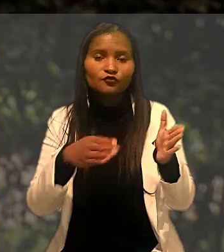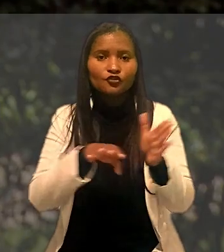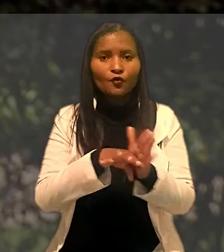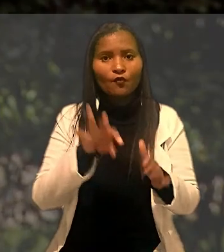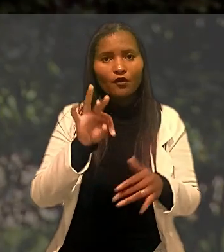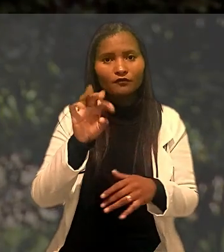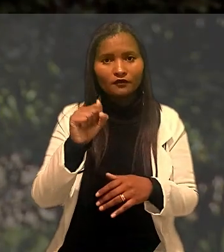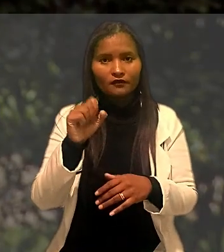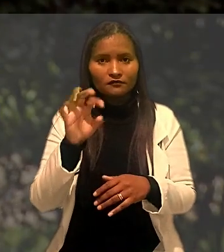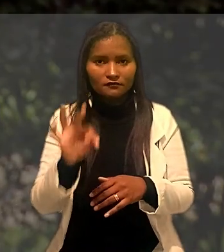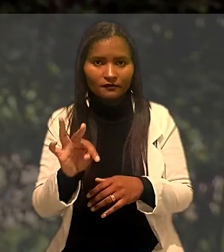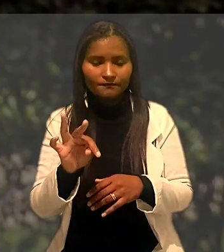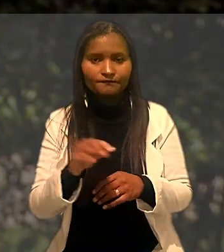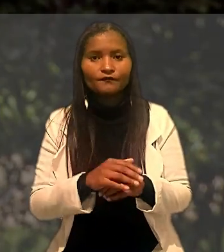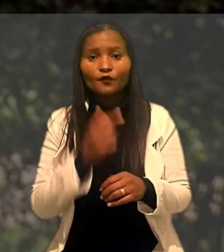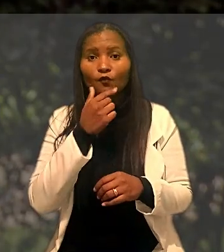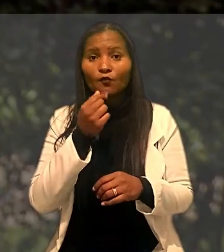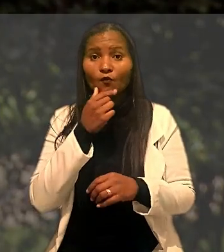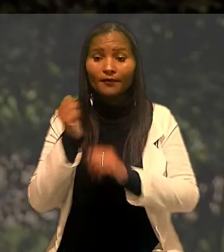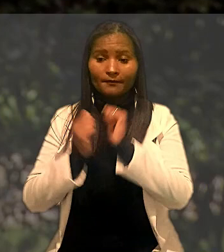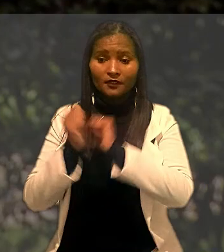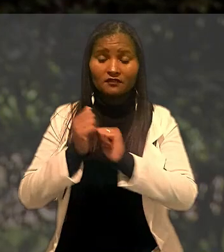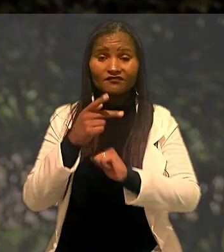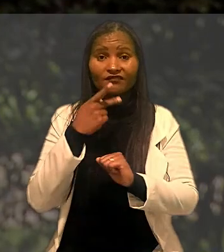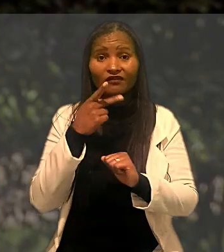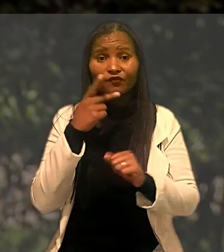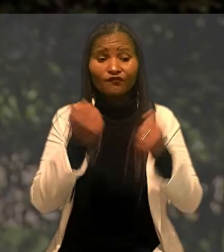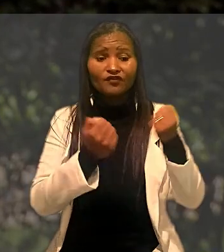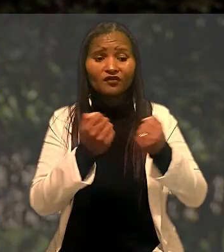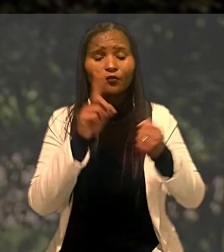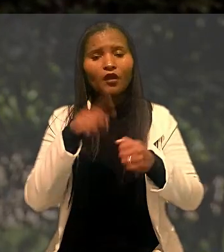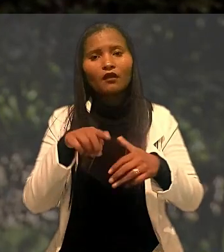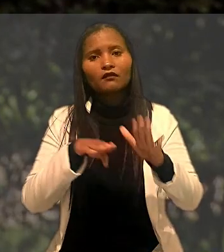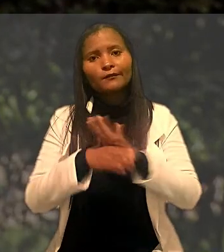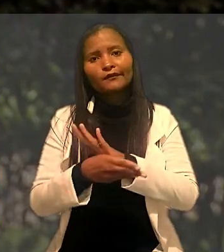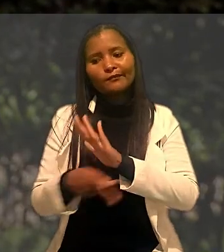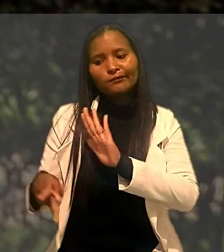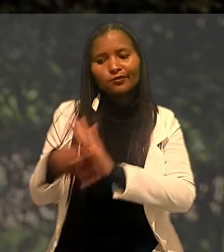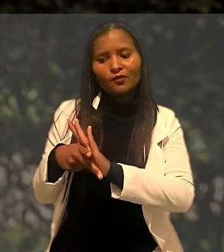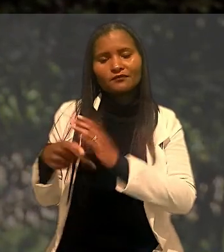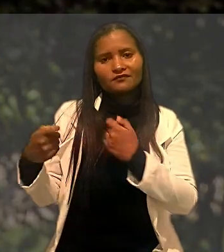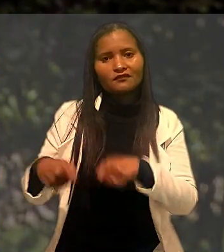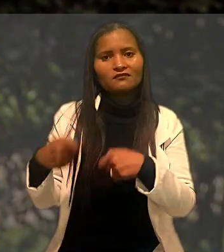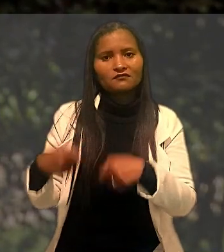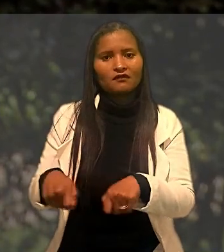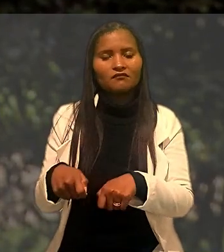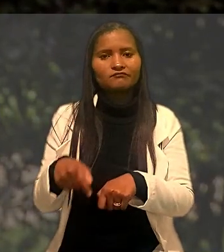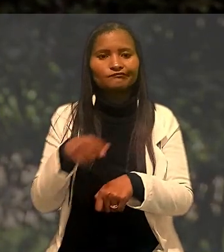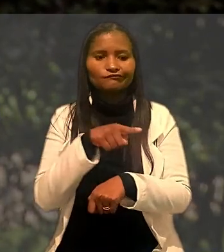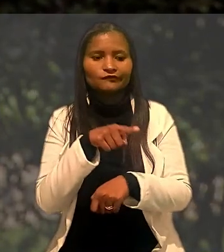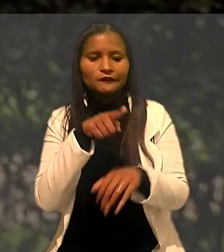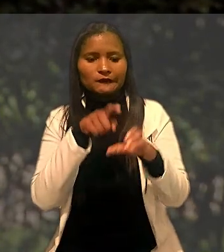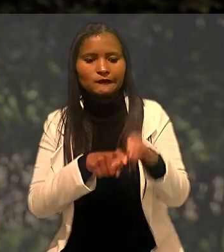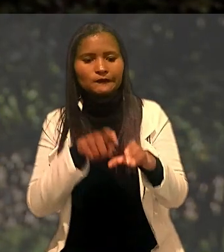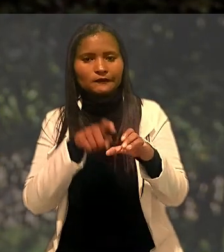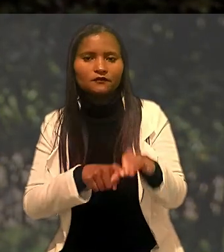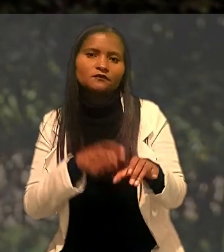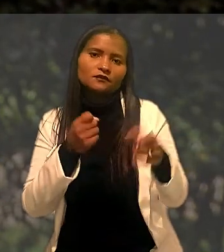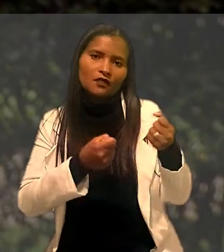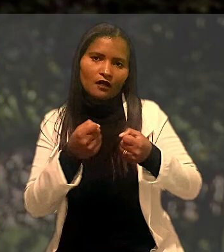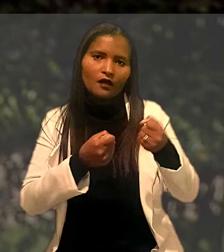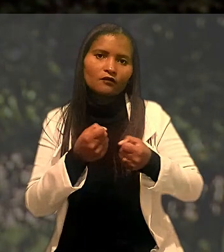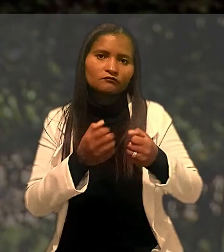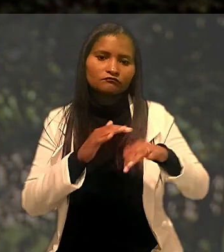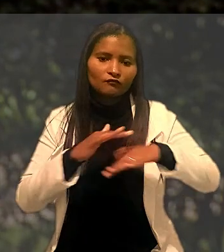caso chegou ao Tribunal Superior do Trabalho. O empresário alegou que o veículo era adaptado às próprias necessidades e que dependia do automóvel para